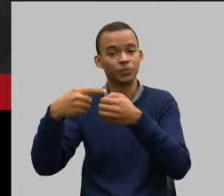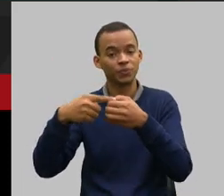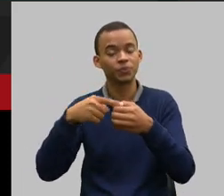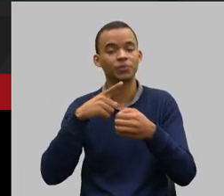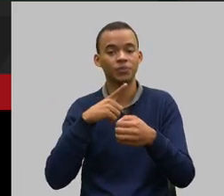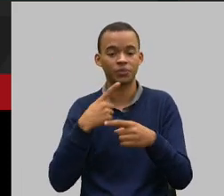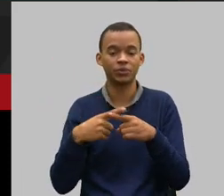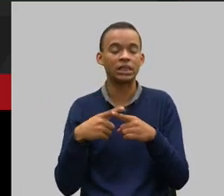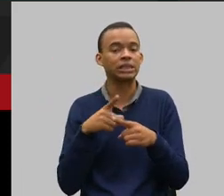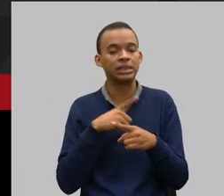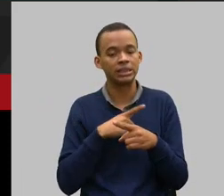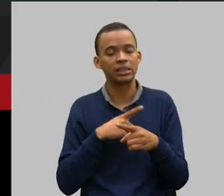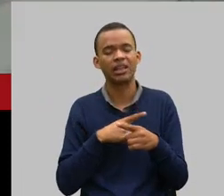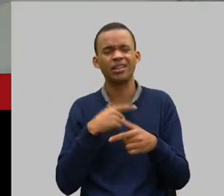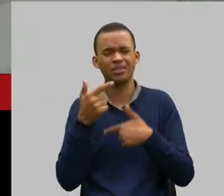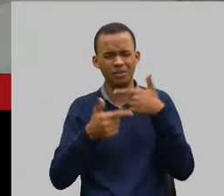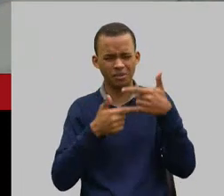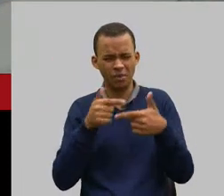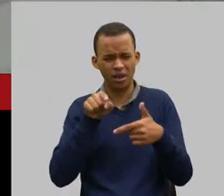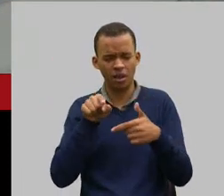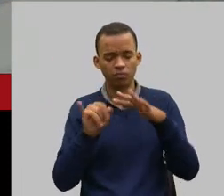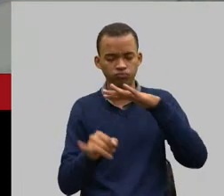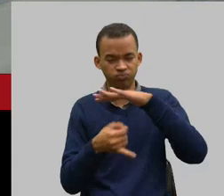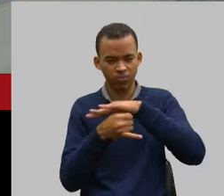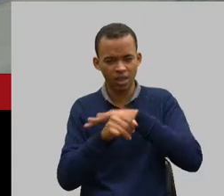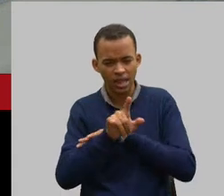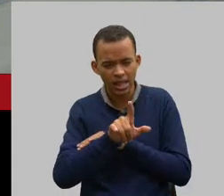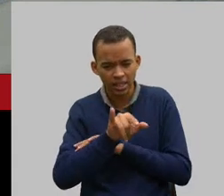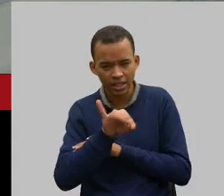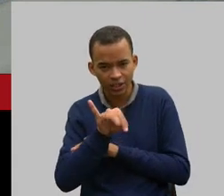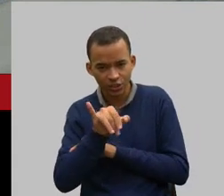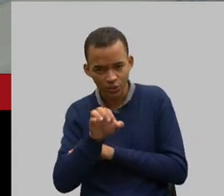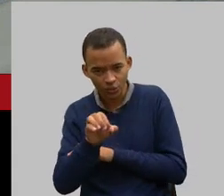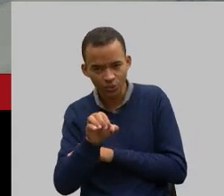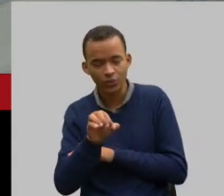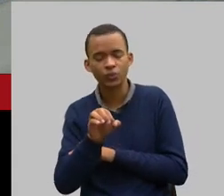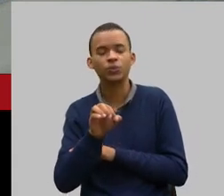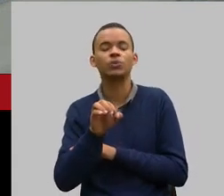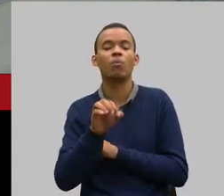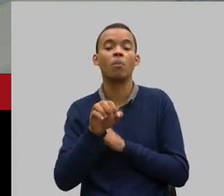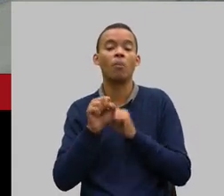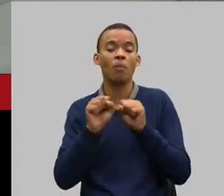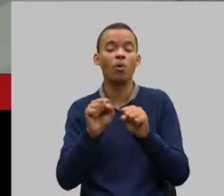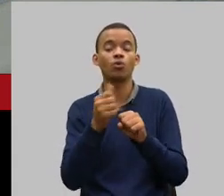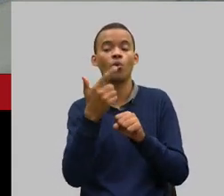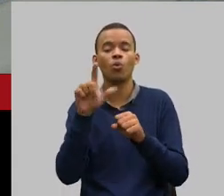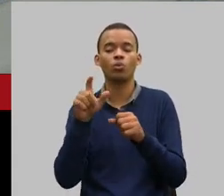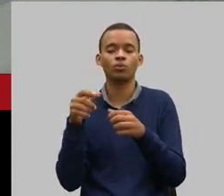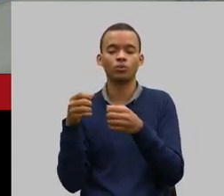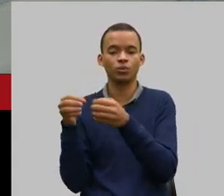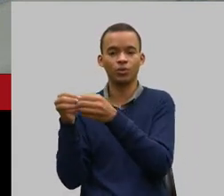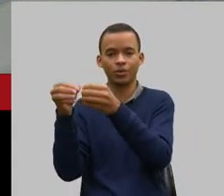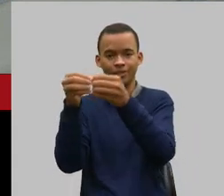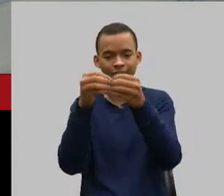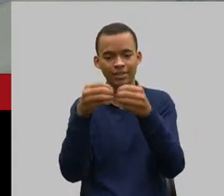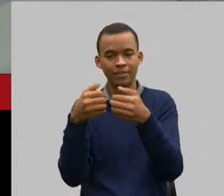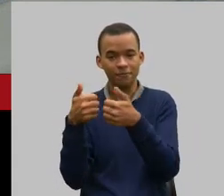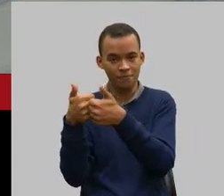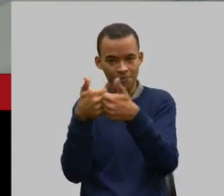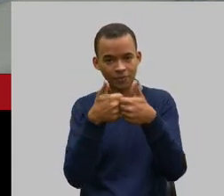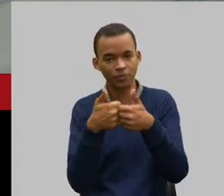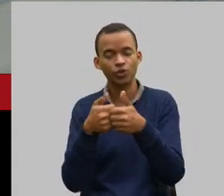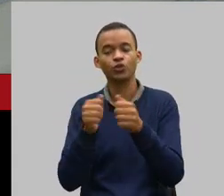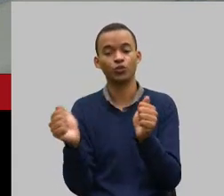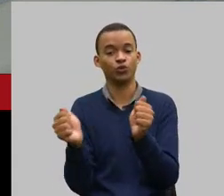outros fatores que envolvem o lítio Possivelmente outros municípios estarão nessa linha